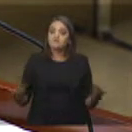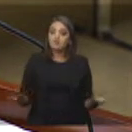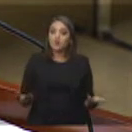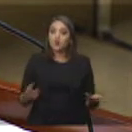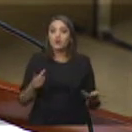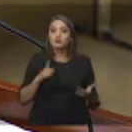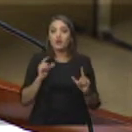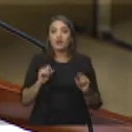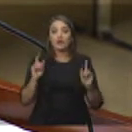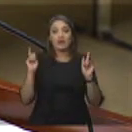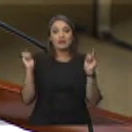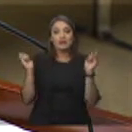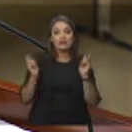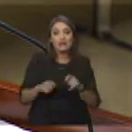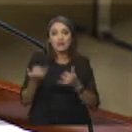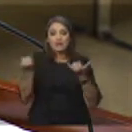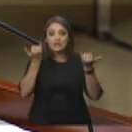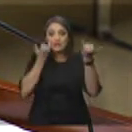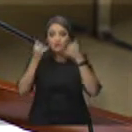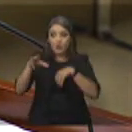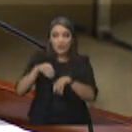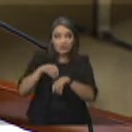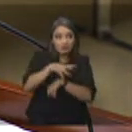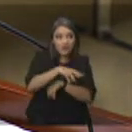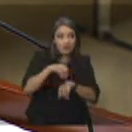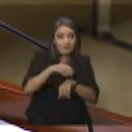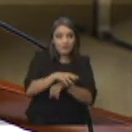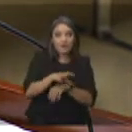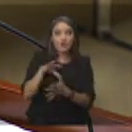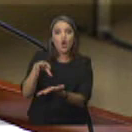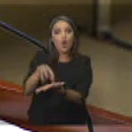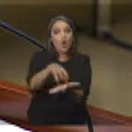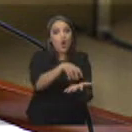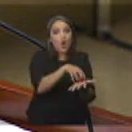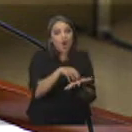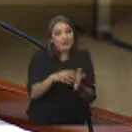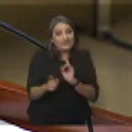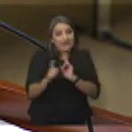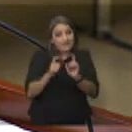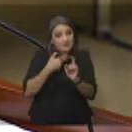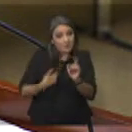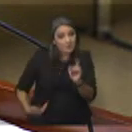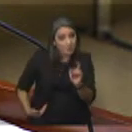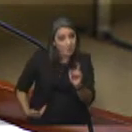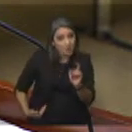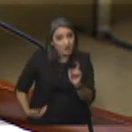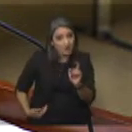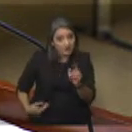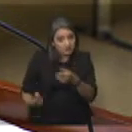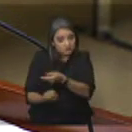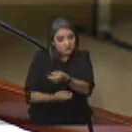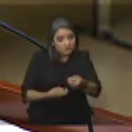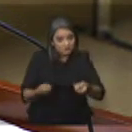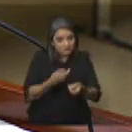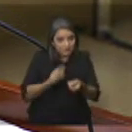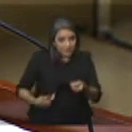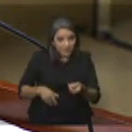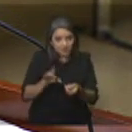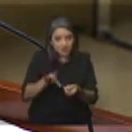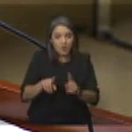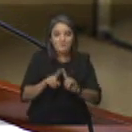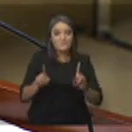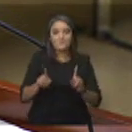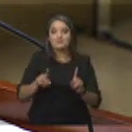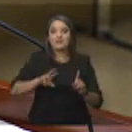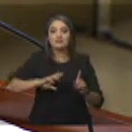de permitir o compartilhamento de dados cadastrais do cidadão entre órgãos da administração pública, mas ele não consiste, em hipótese alguma,